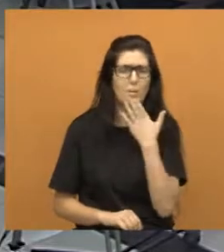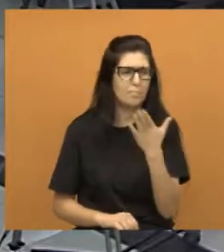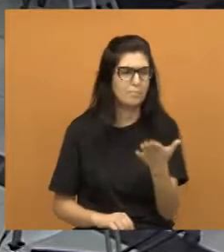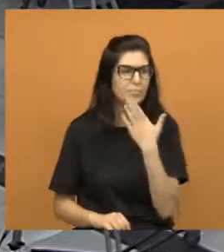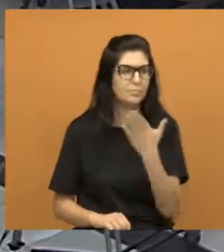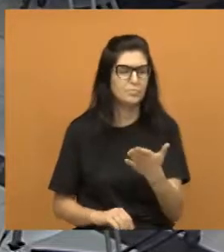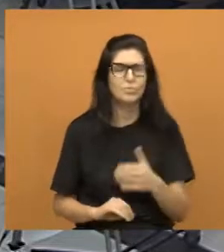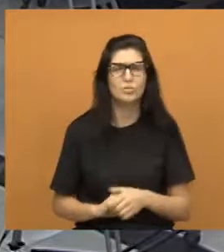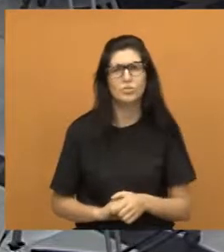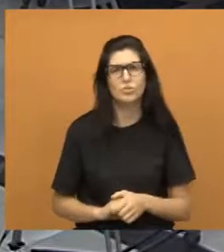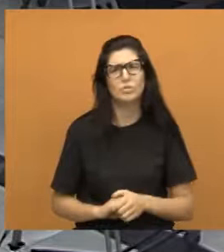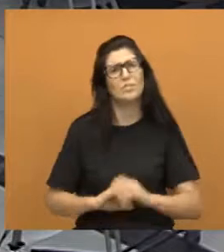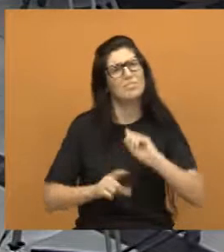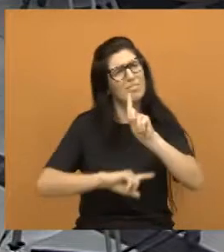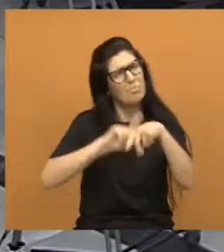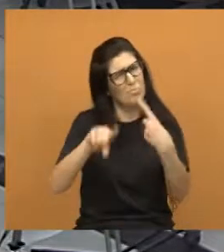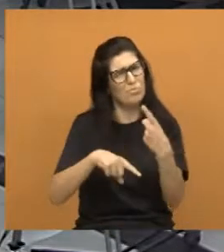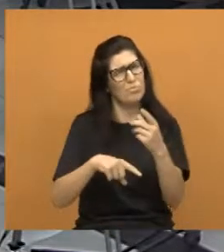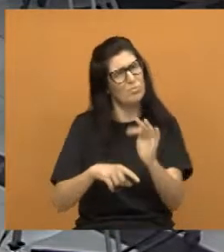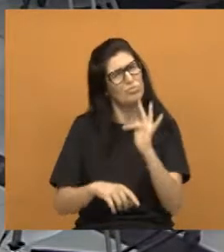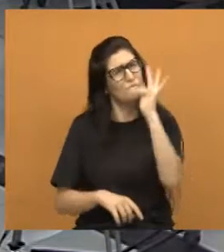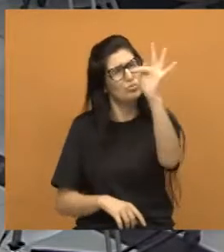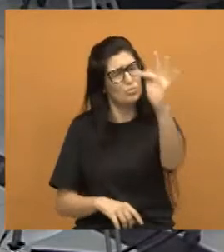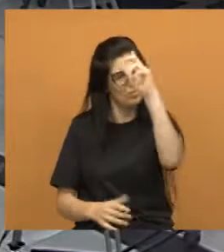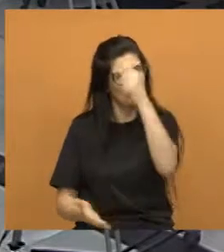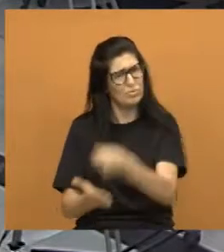adiamento deste projeto por duas sessões.